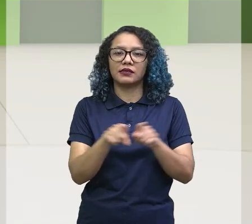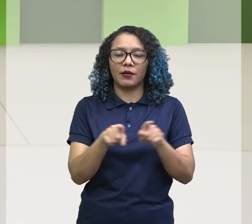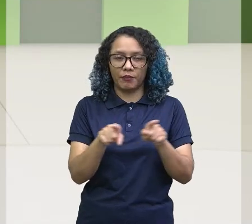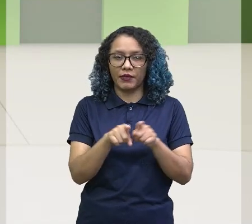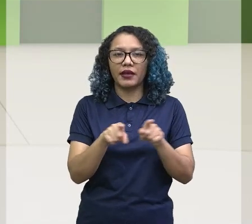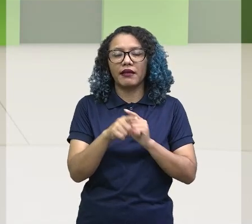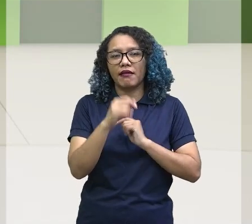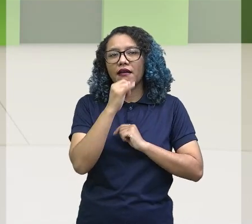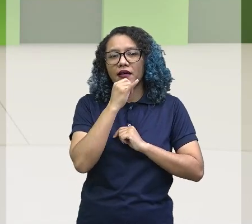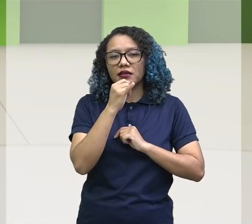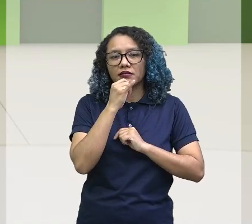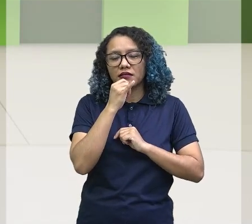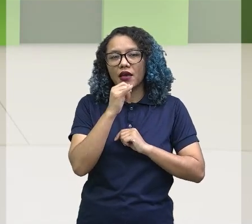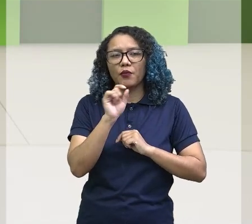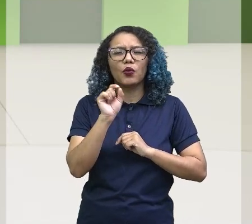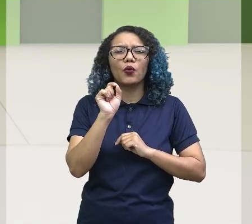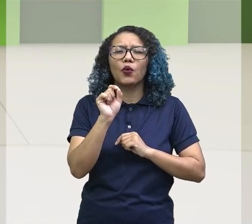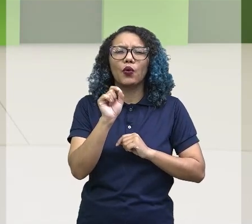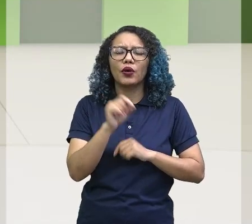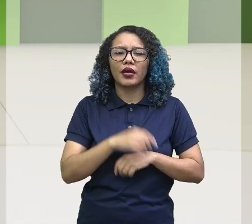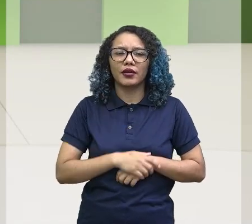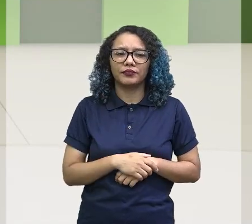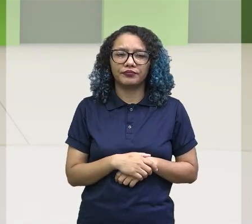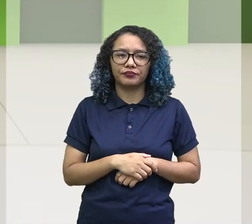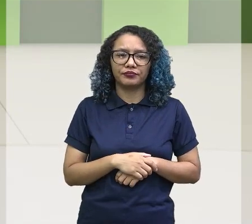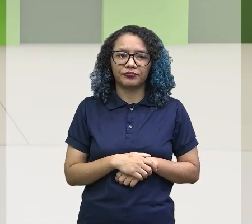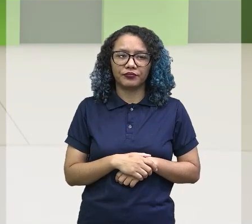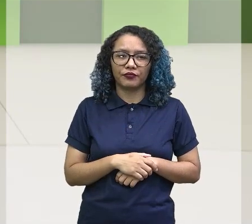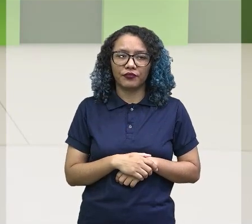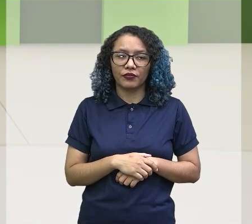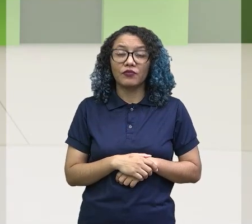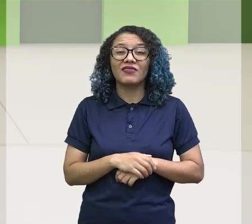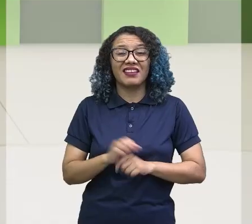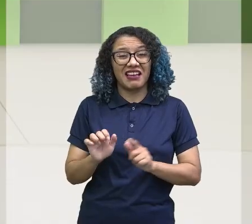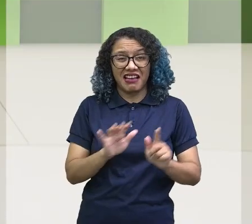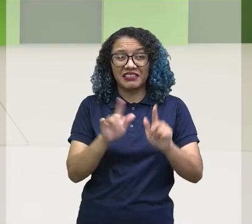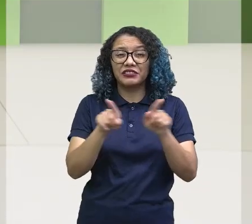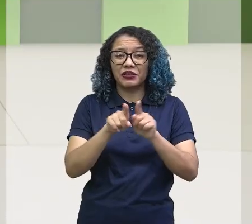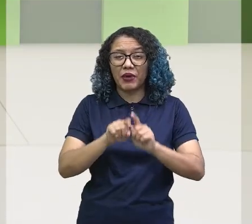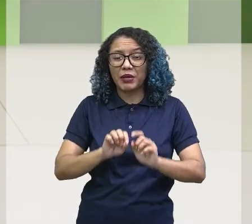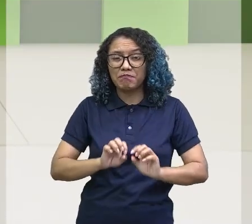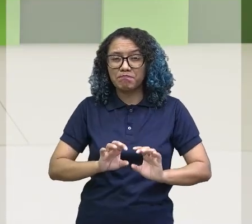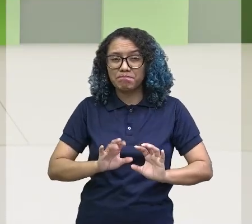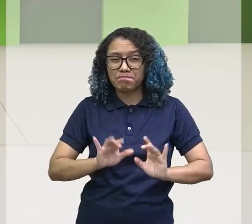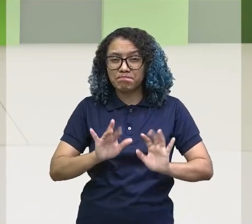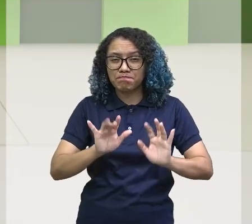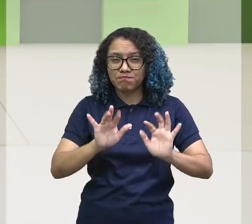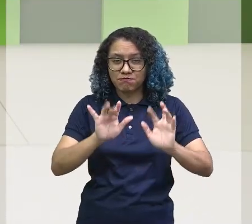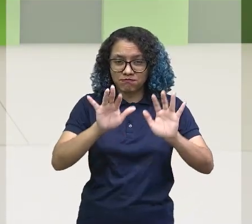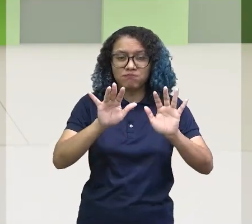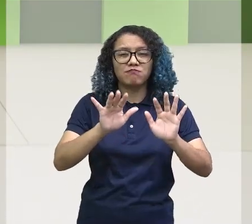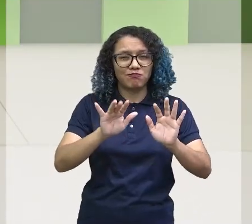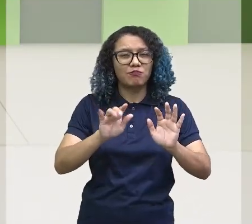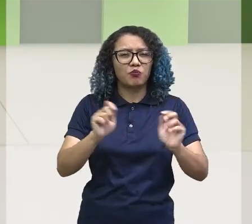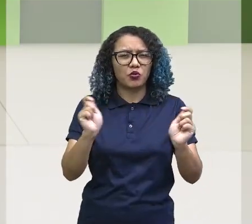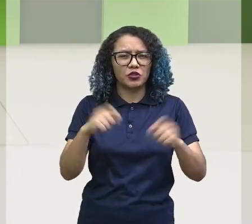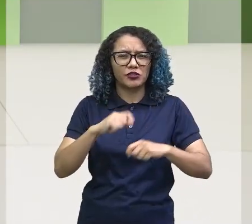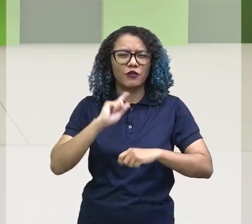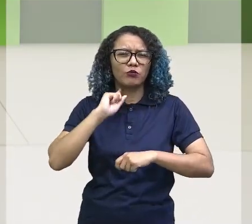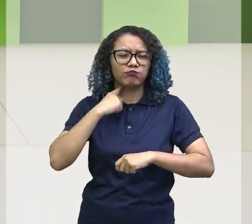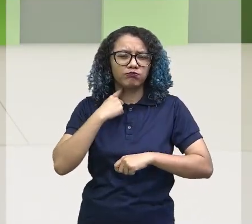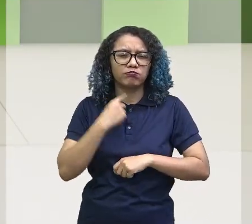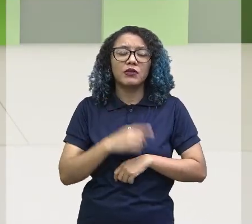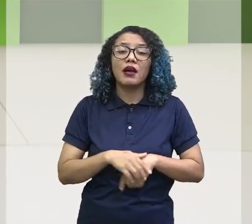vai ter a liberação de uma partícula, de gases também que vão trazer essa poluição. Tem